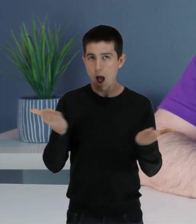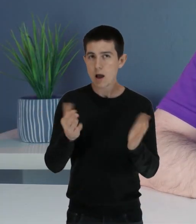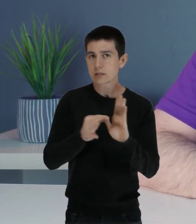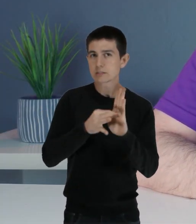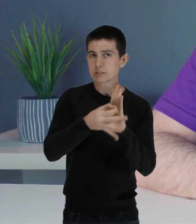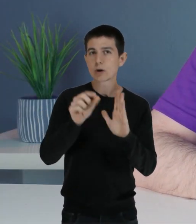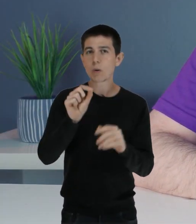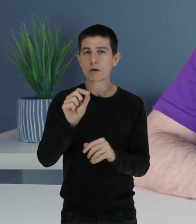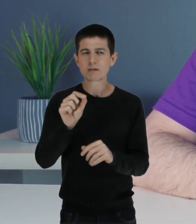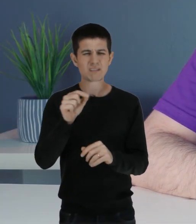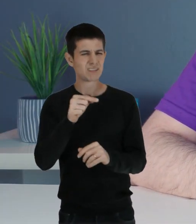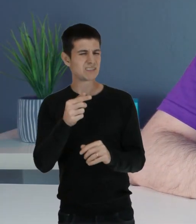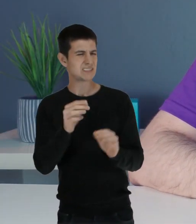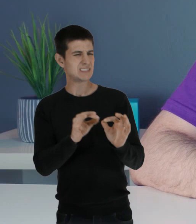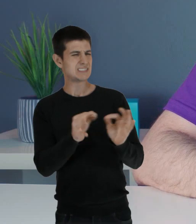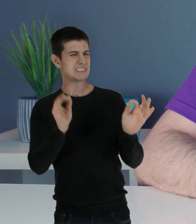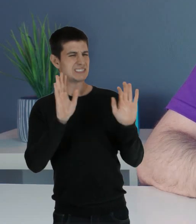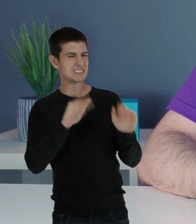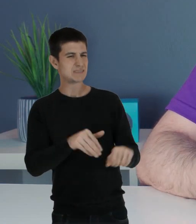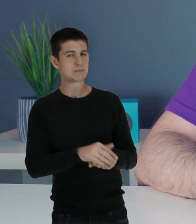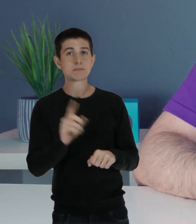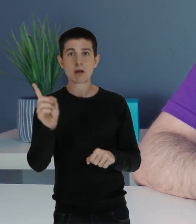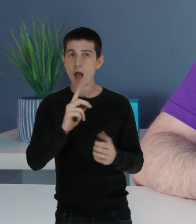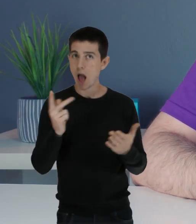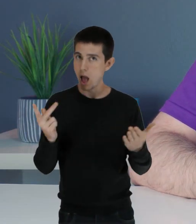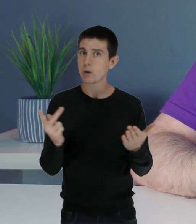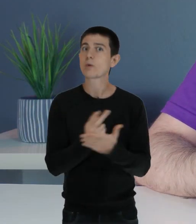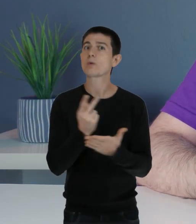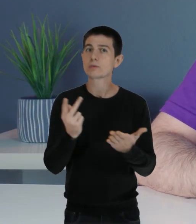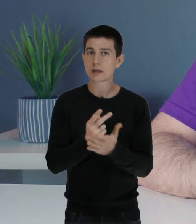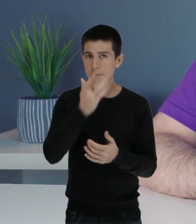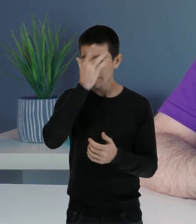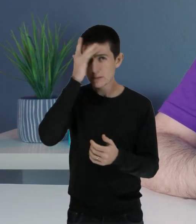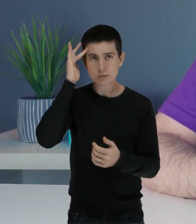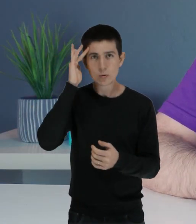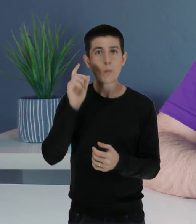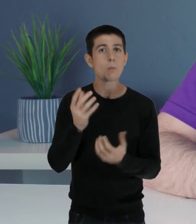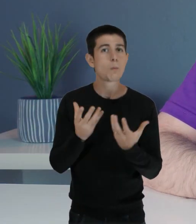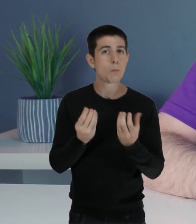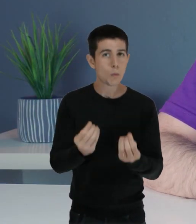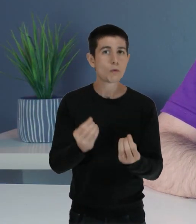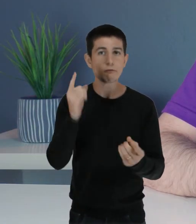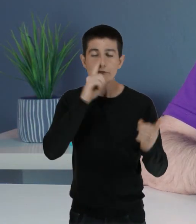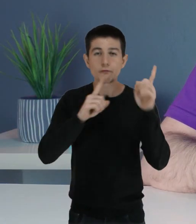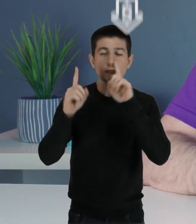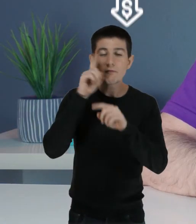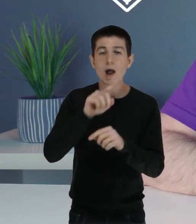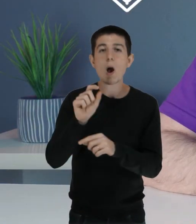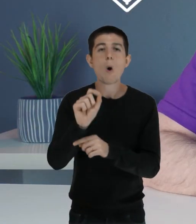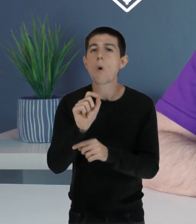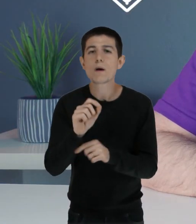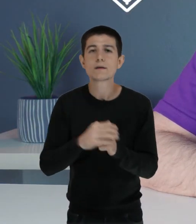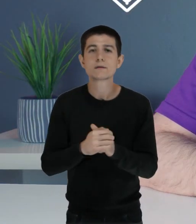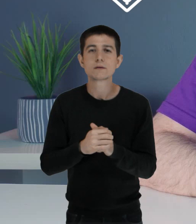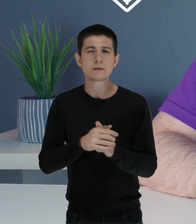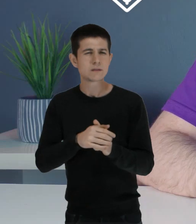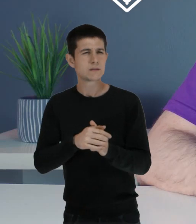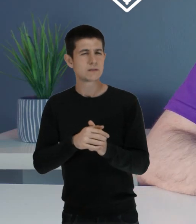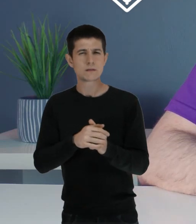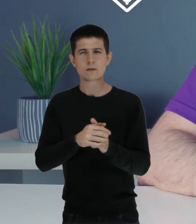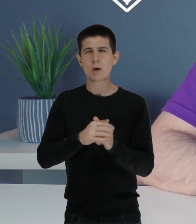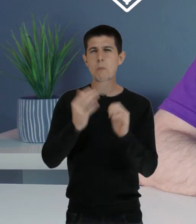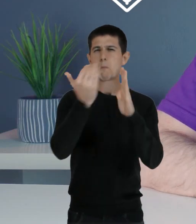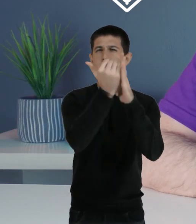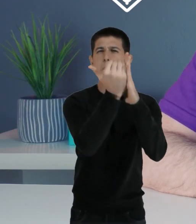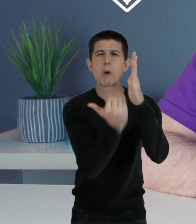muita gente acaba caindo em golpes do tipo por eles mexerem com o nosso bolso. A dica é: desconfie sempre de